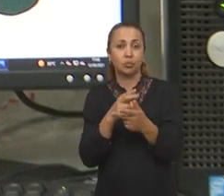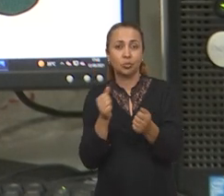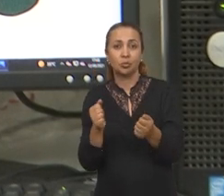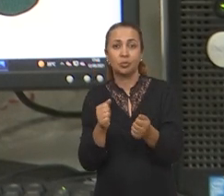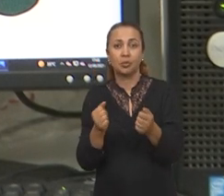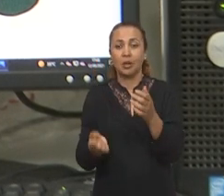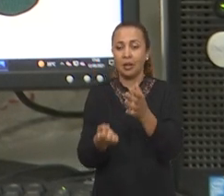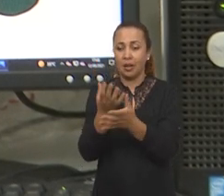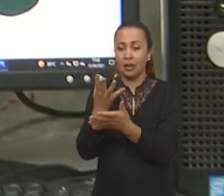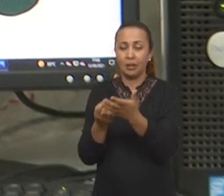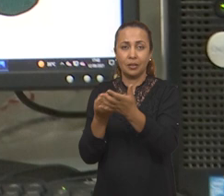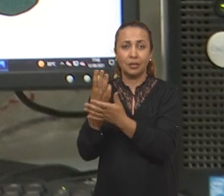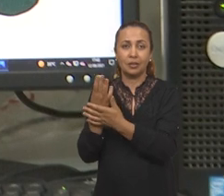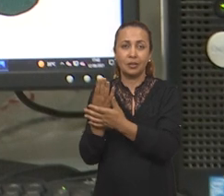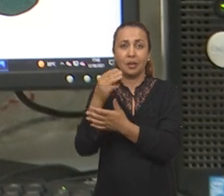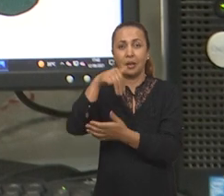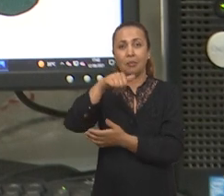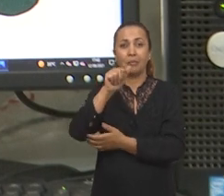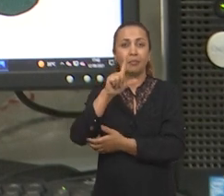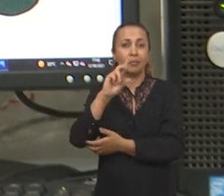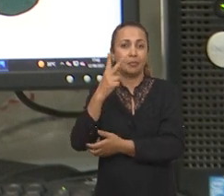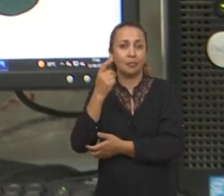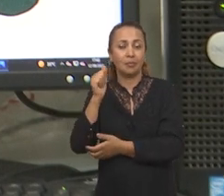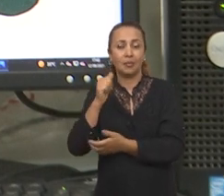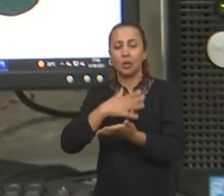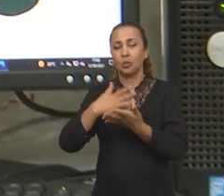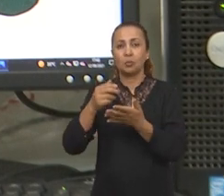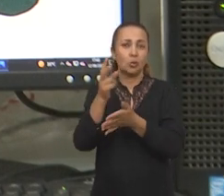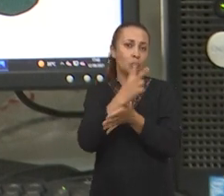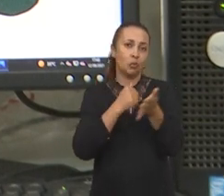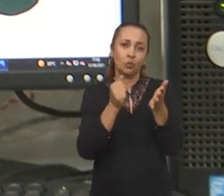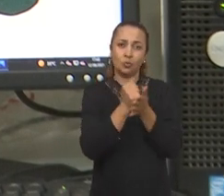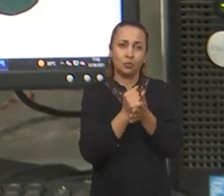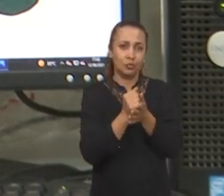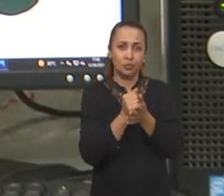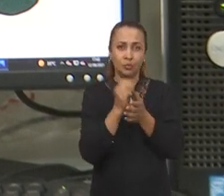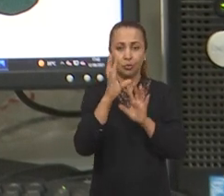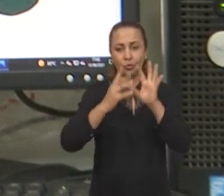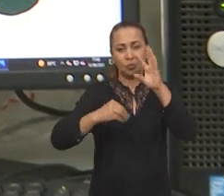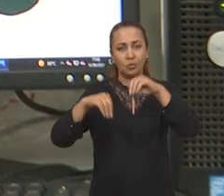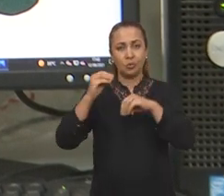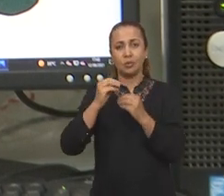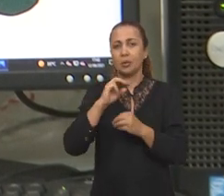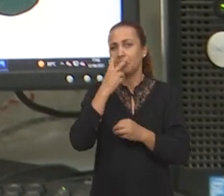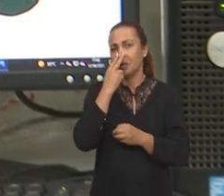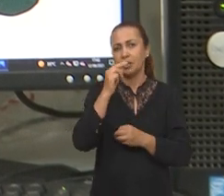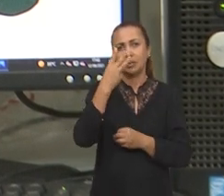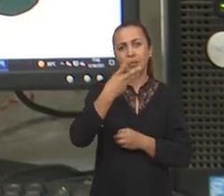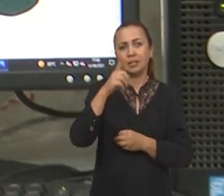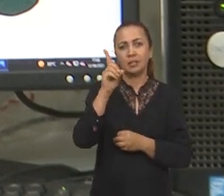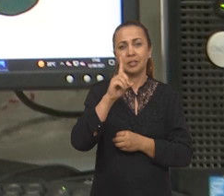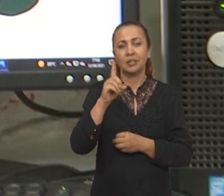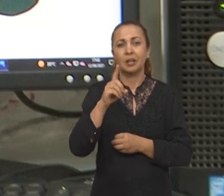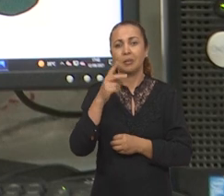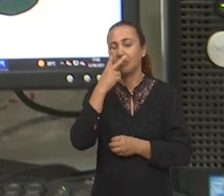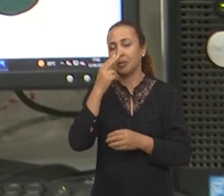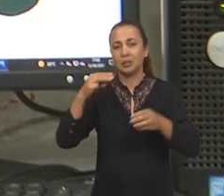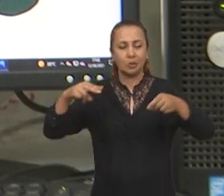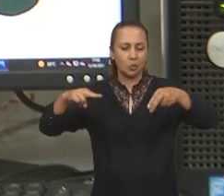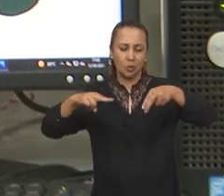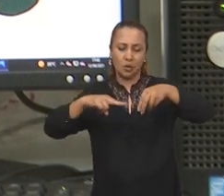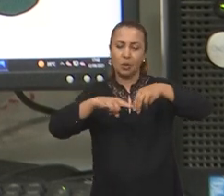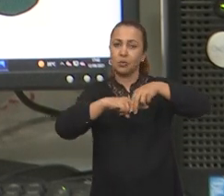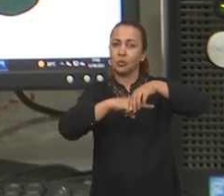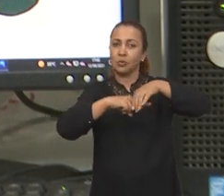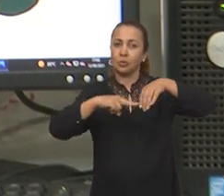que cria malha a partir de dez imagem nesse formato de qualquer tipo modelo 3D de você com